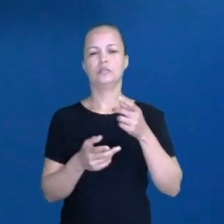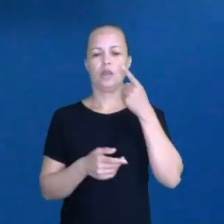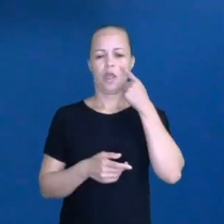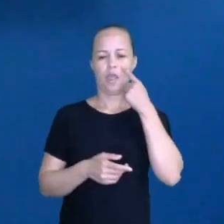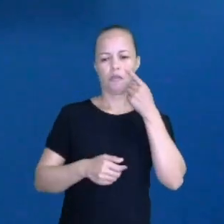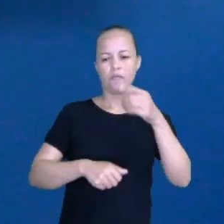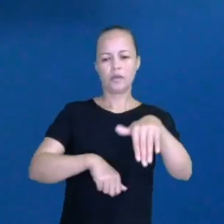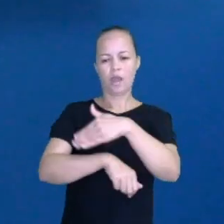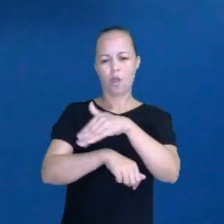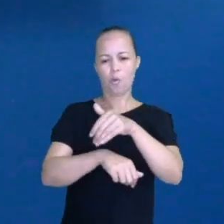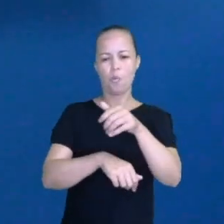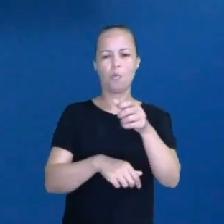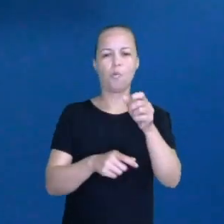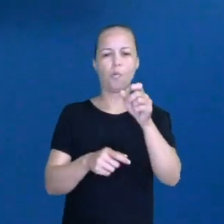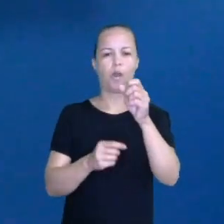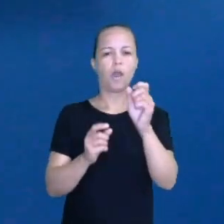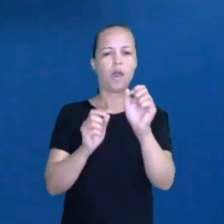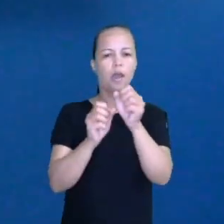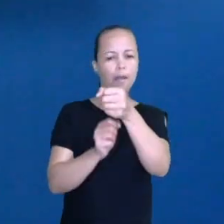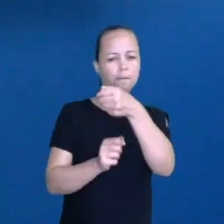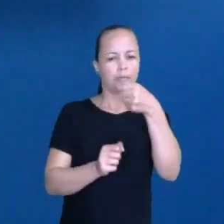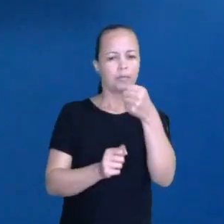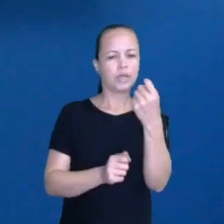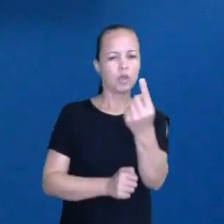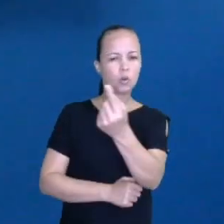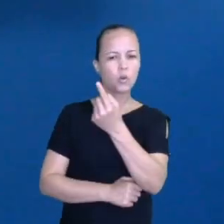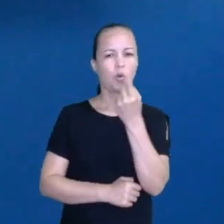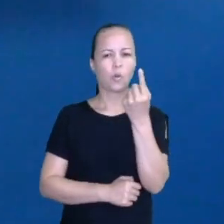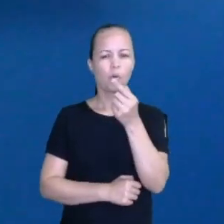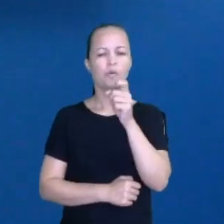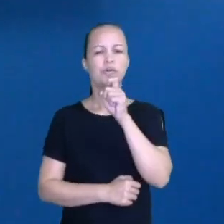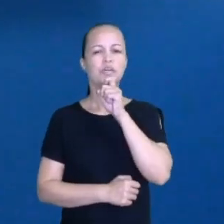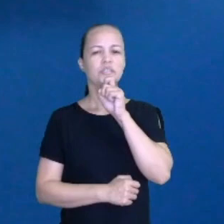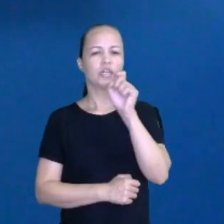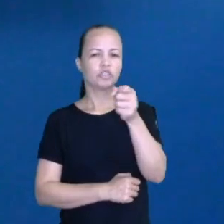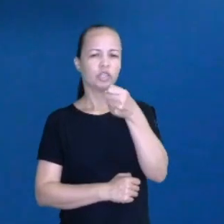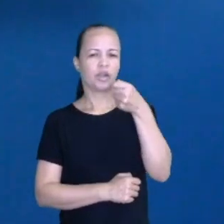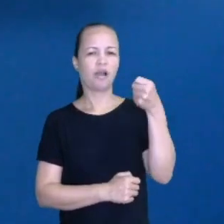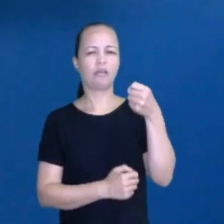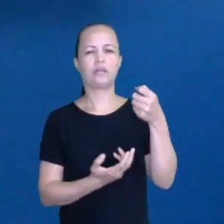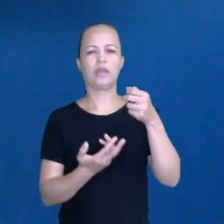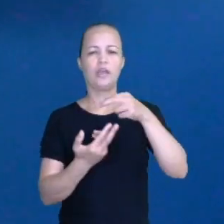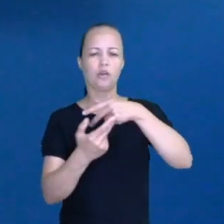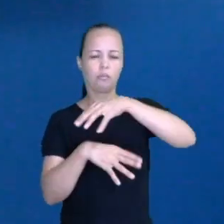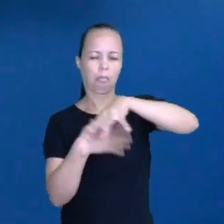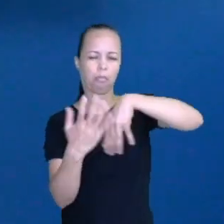vê micro-ondas, geladeira, coisas eletrônicas, tudo misturado